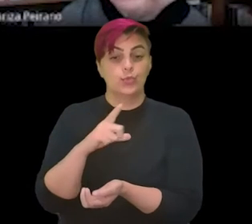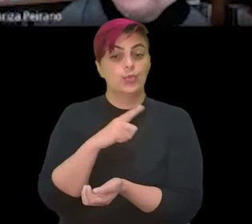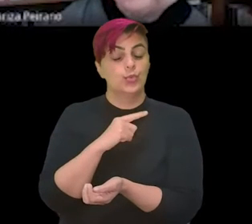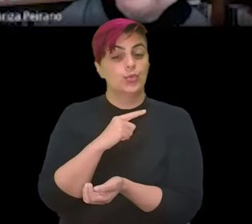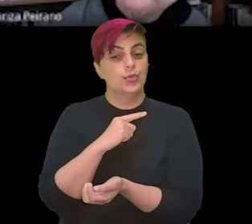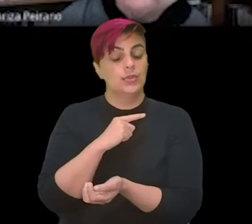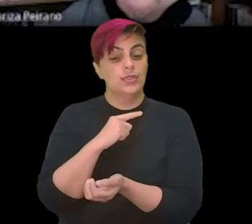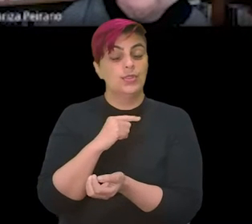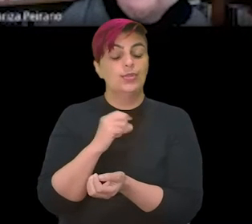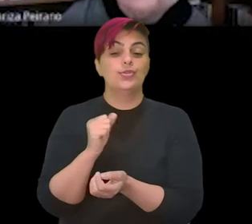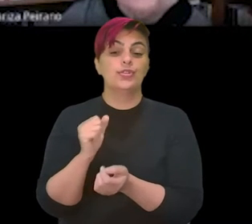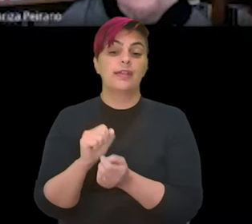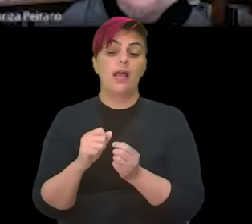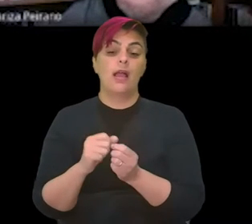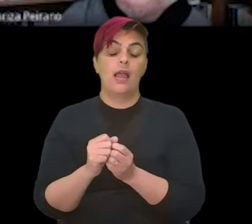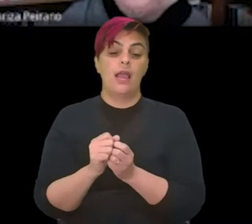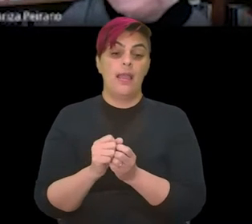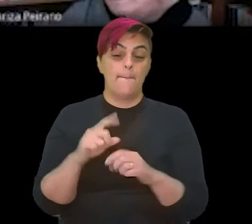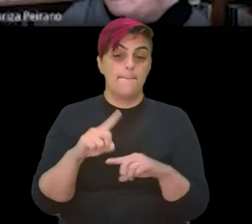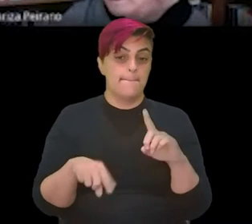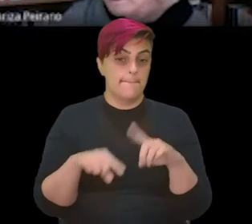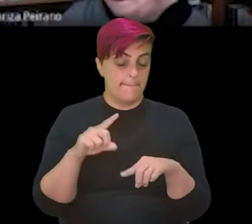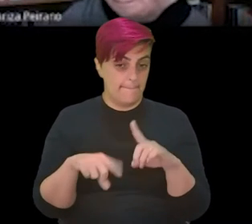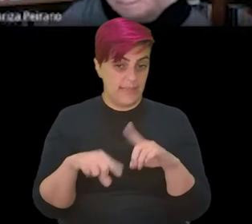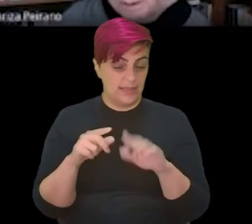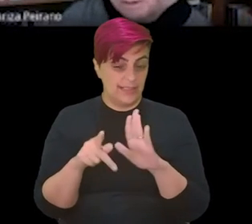um equipamento fotográfico para